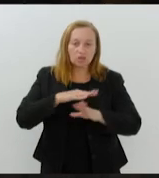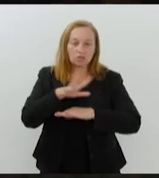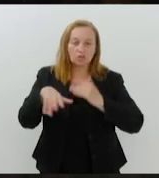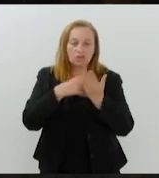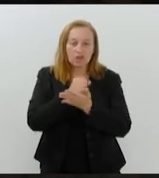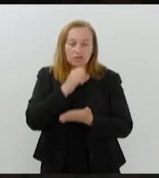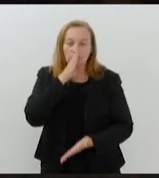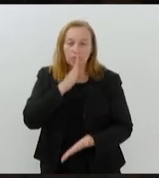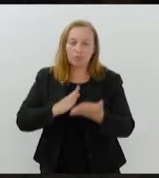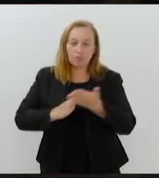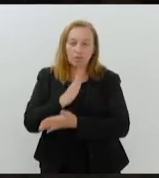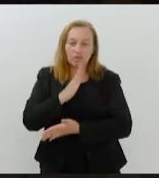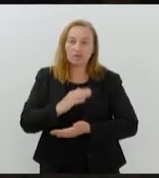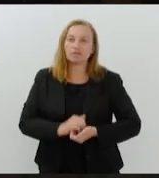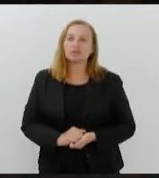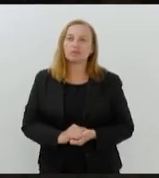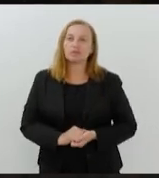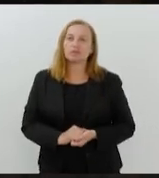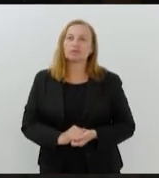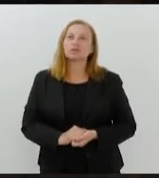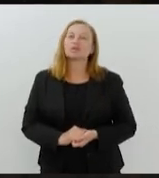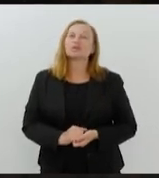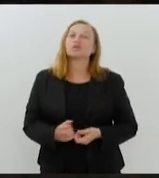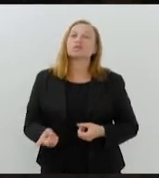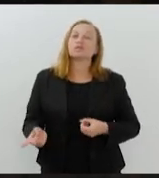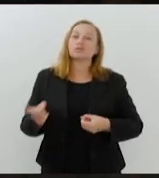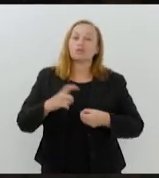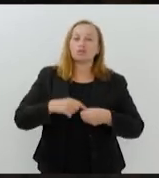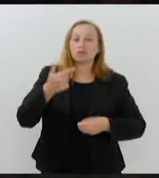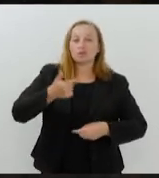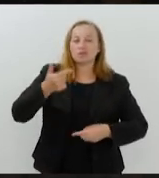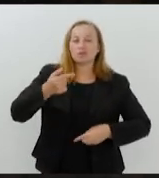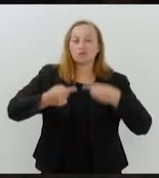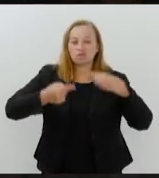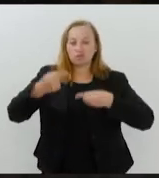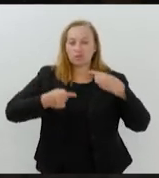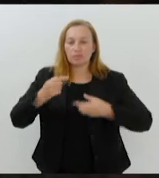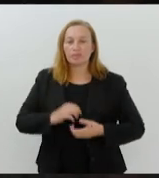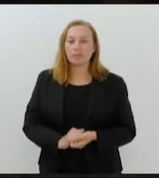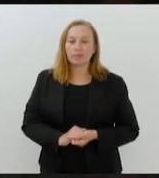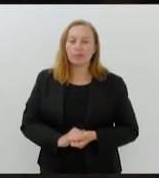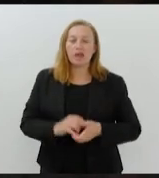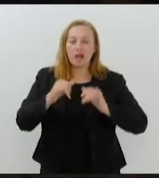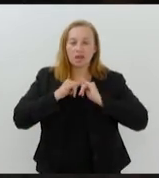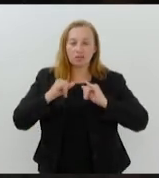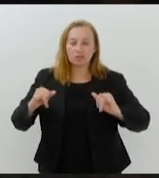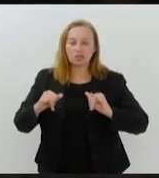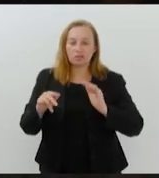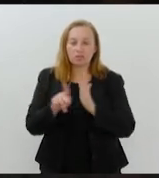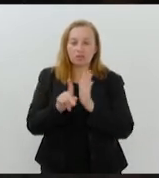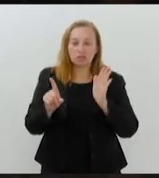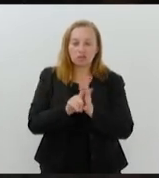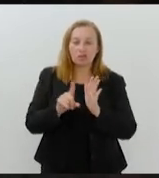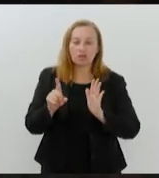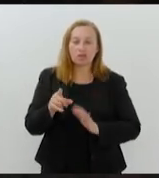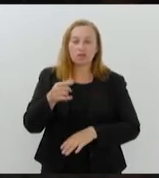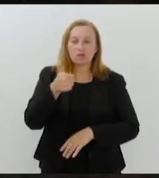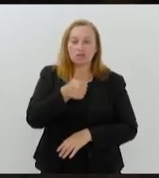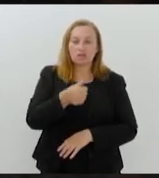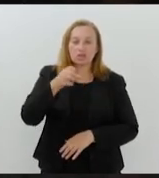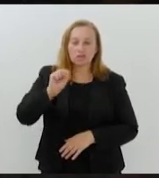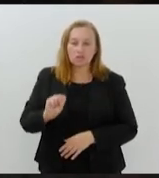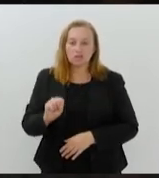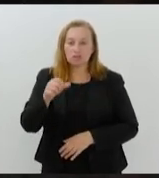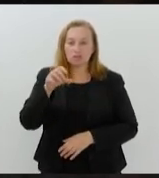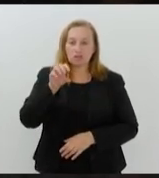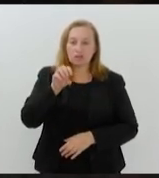aprovam, permaneçam como estão, aprovado. Vai a redação do vencido para a segunda discussão. anuncio o projeto de lei número 1801